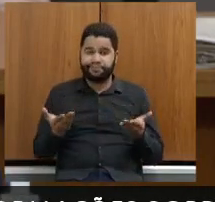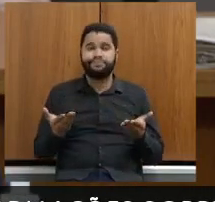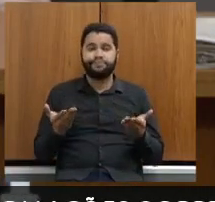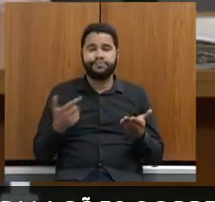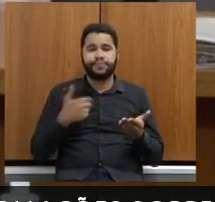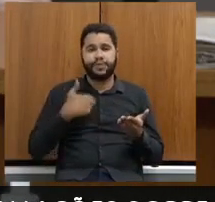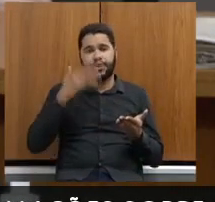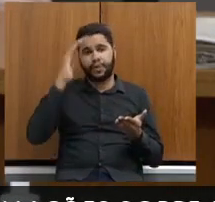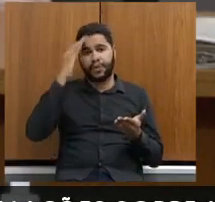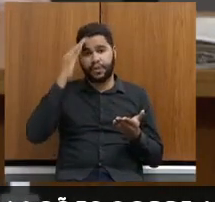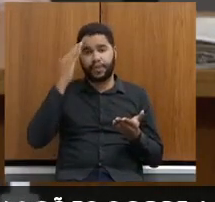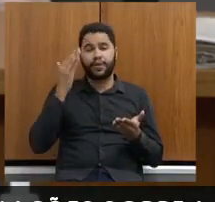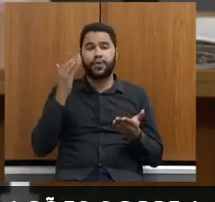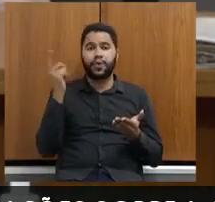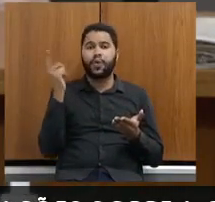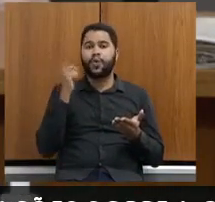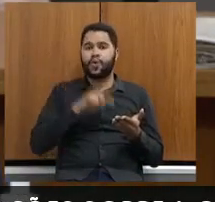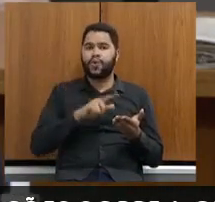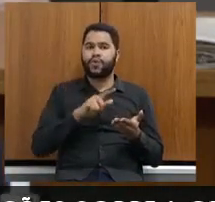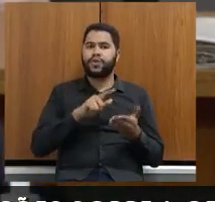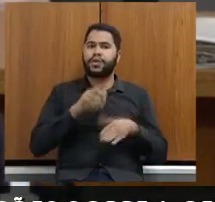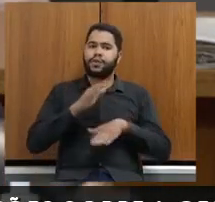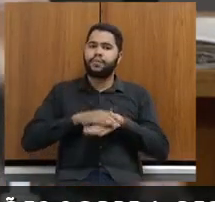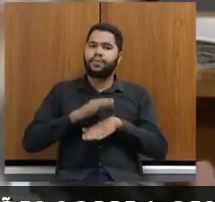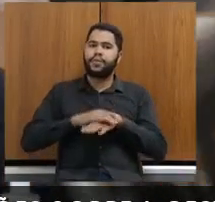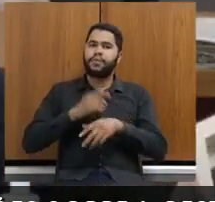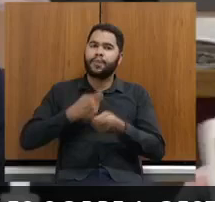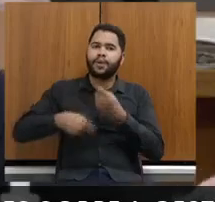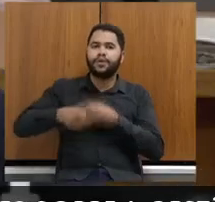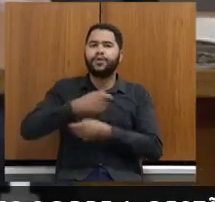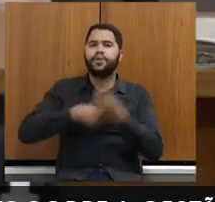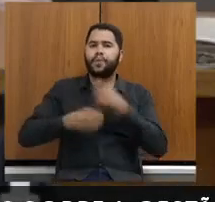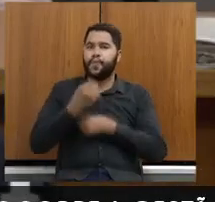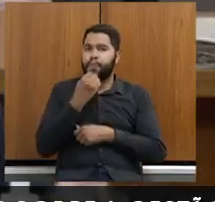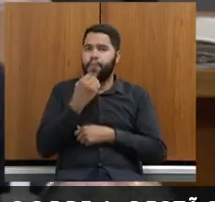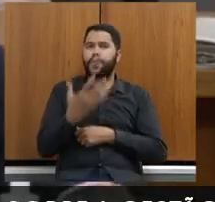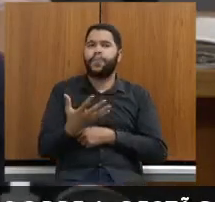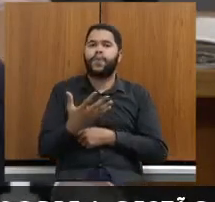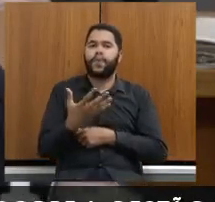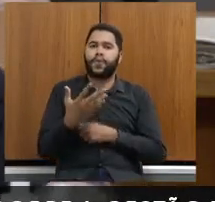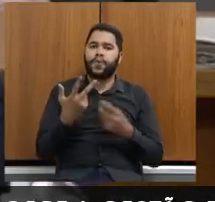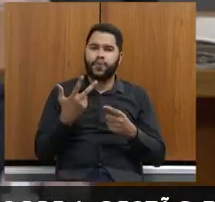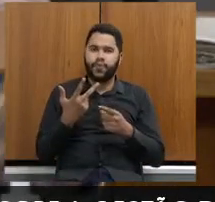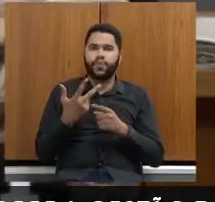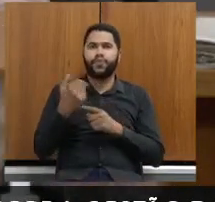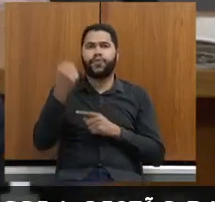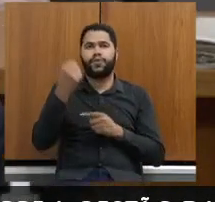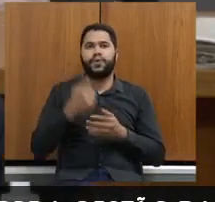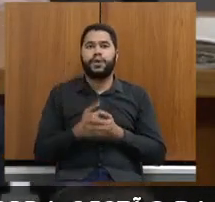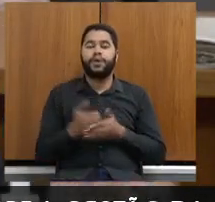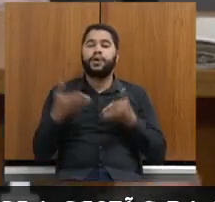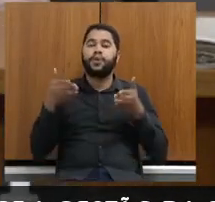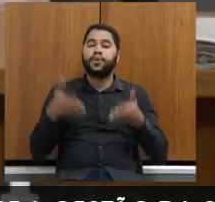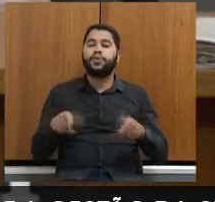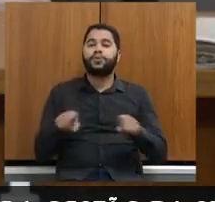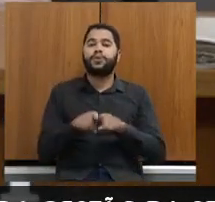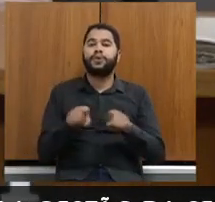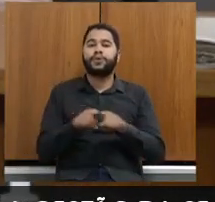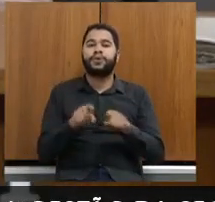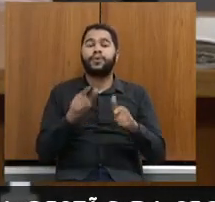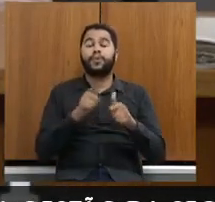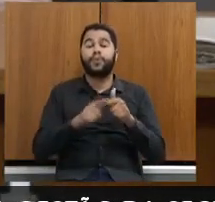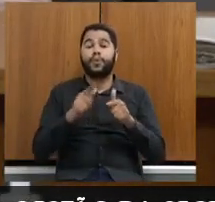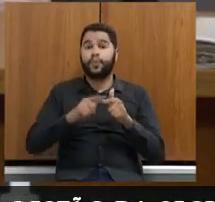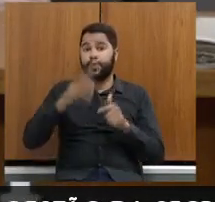eu entendo que a gente ainda assim Conseguiu conseguiu uma administração boa administração de sucesso quando eu cheguei também um